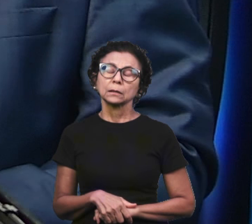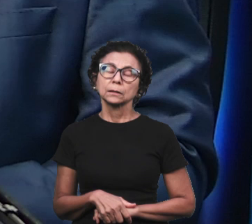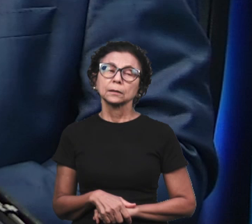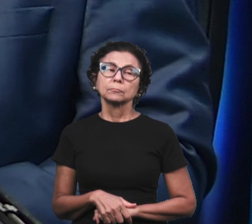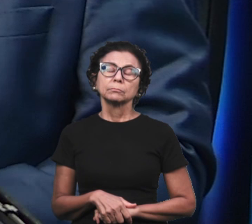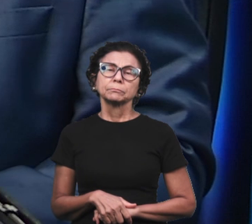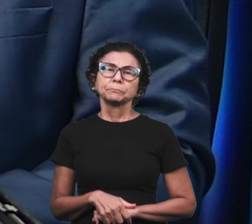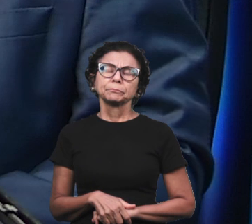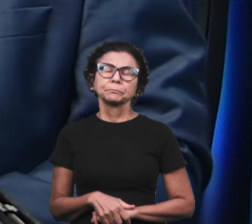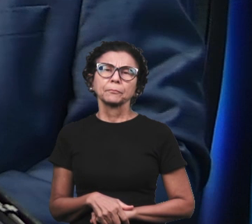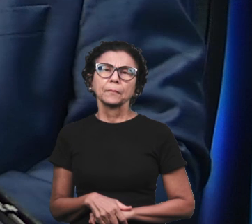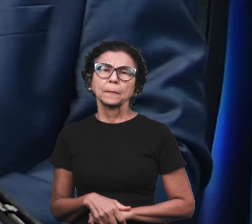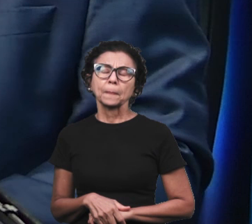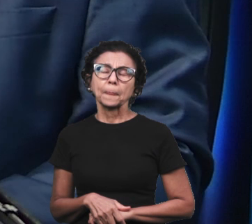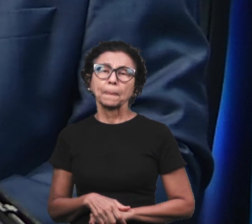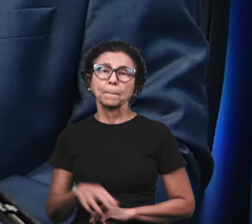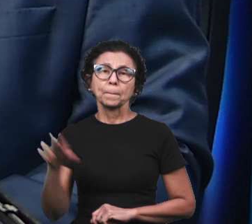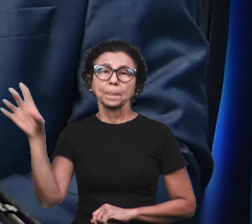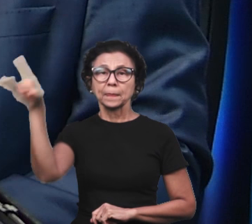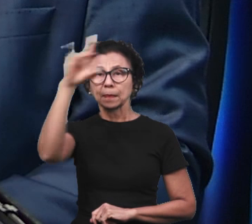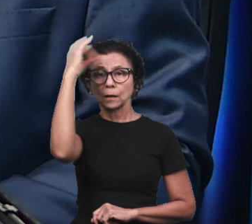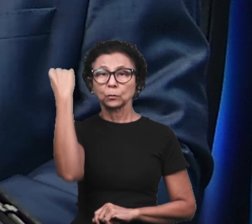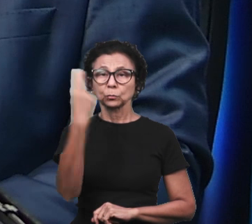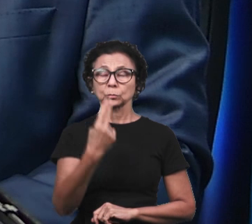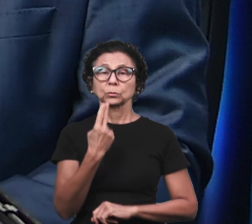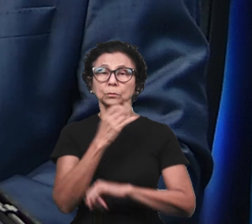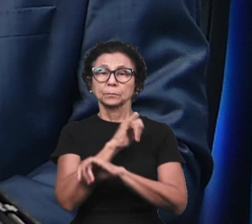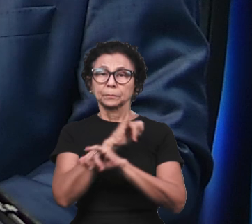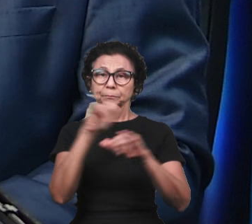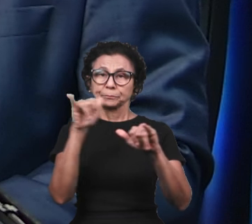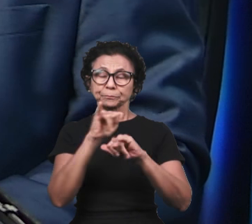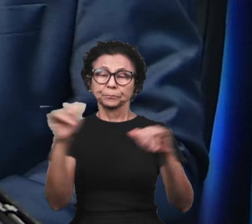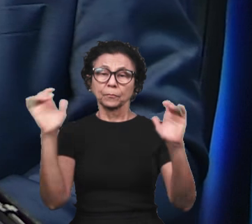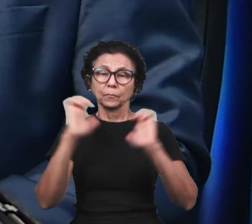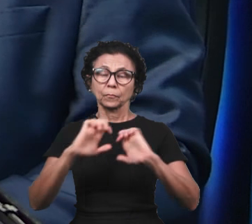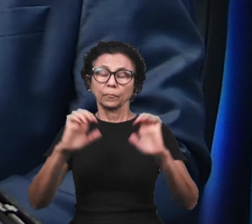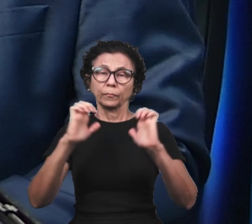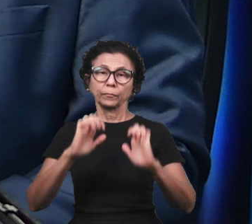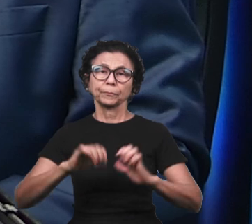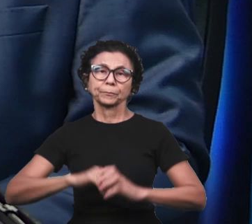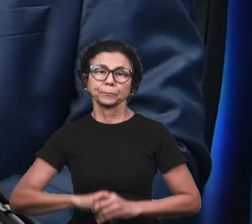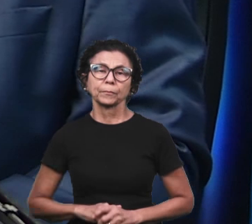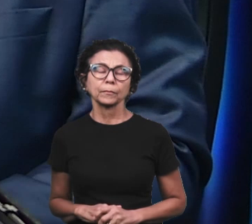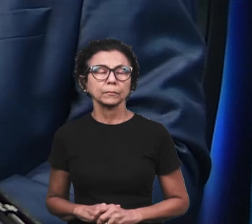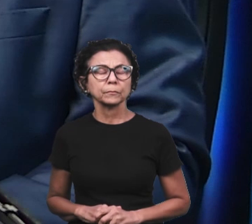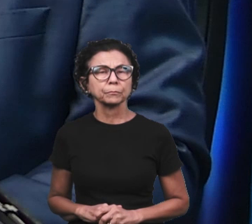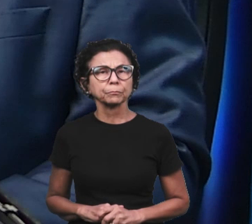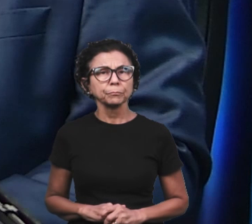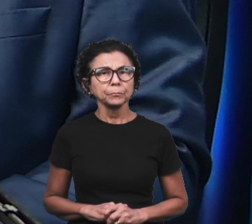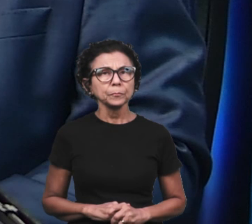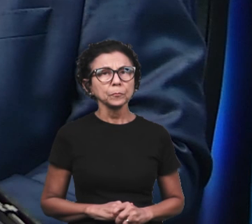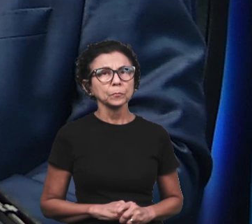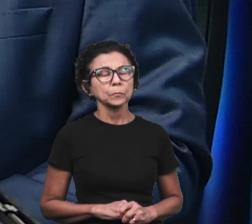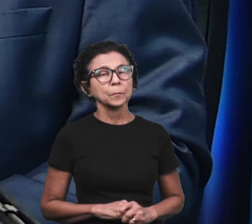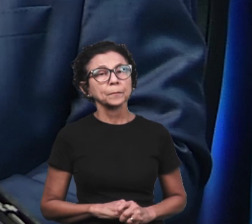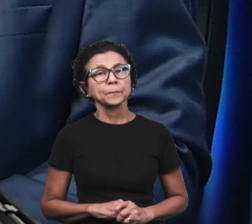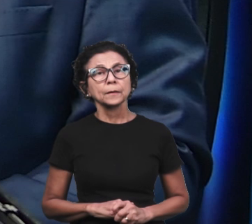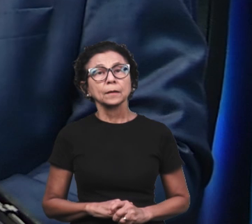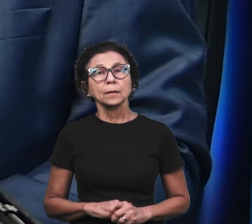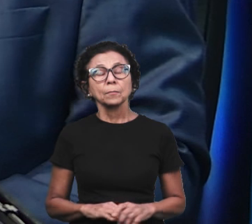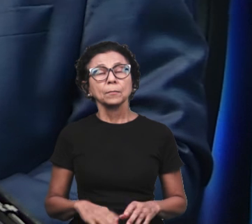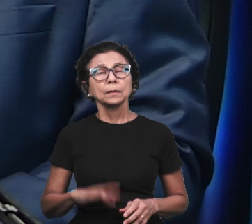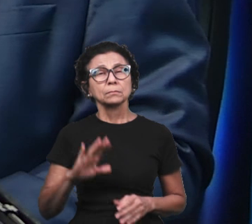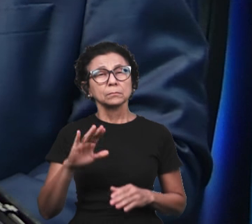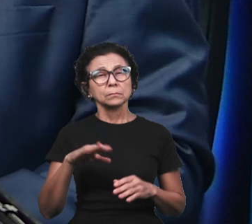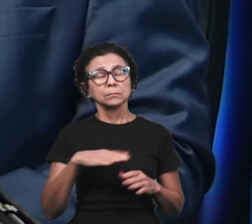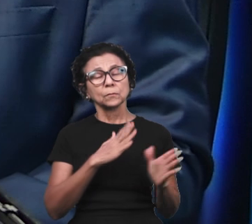Mas lá na frente ele foi constituído sacerdote, os filhos dele foram constituídos sacerdotes